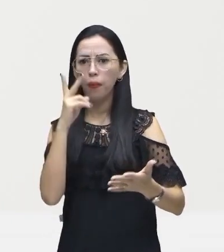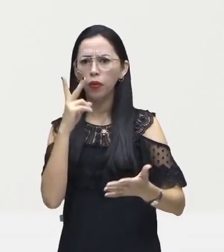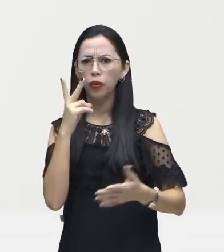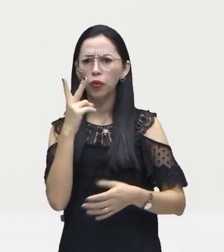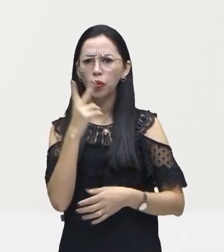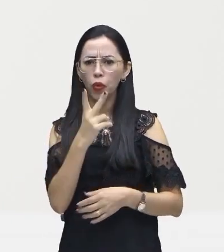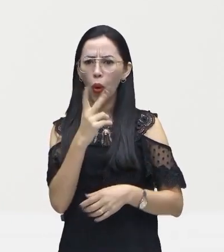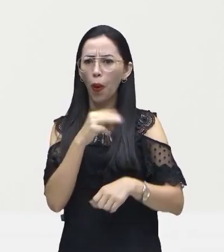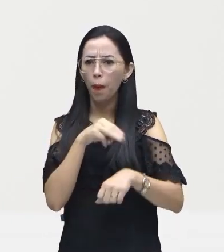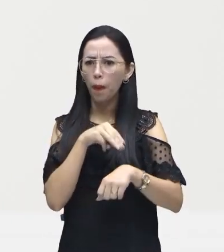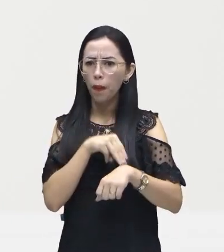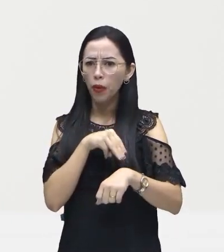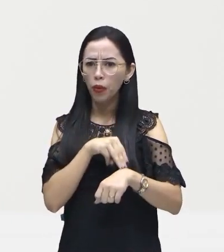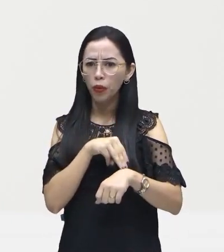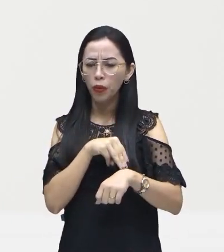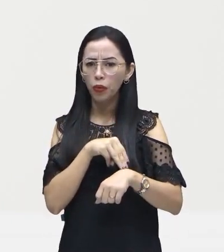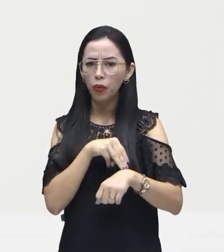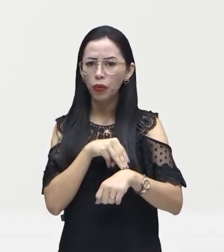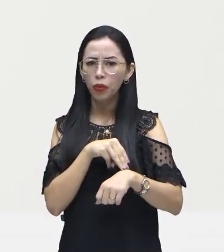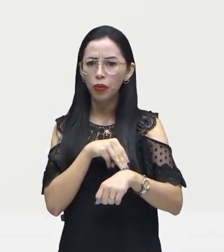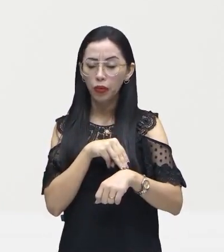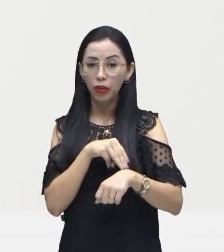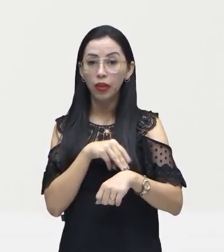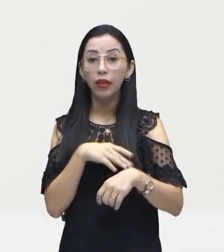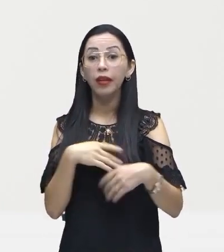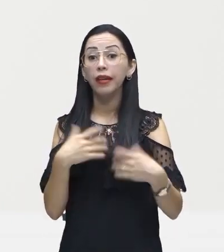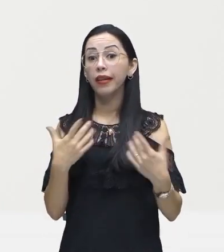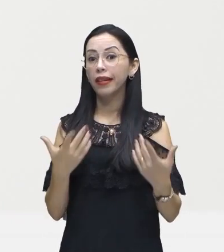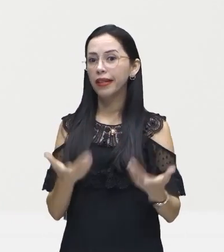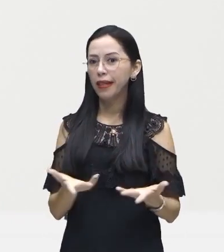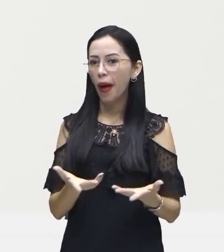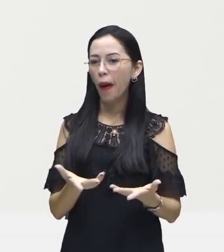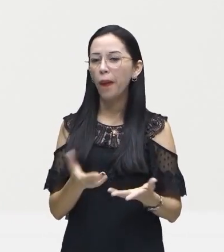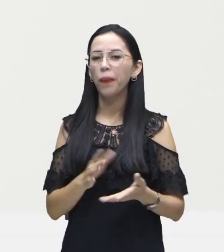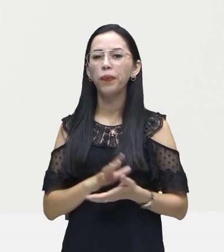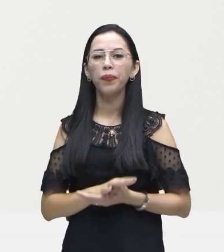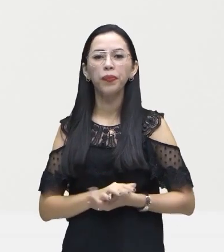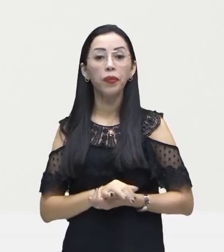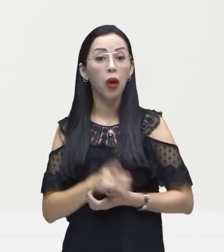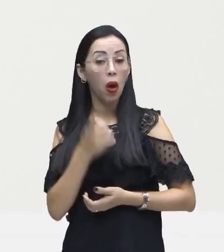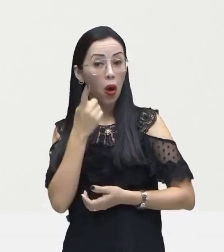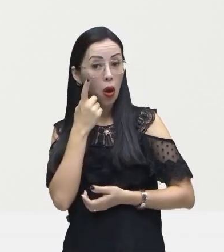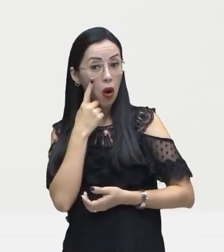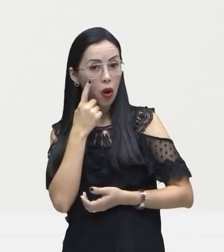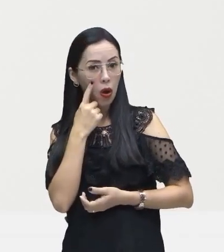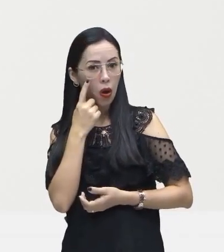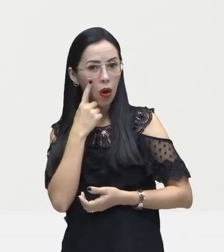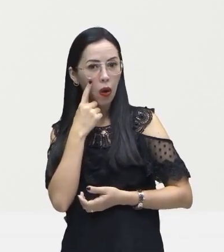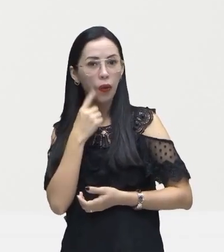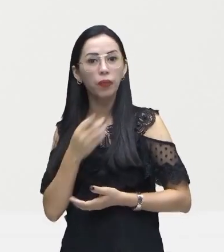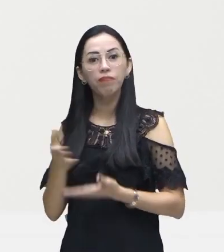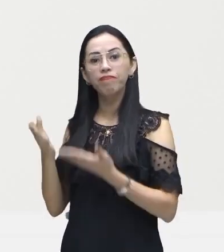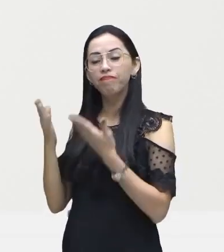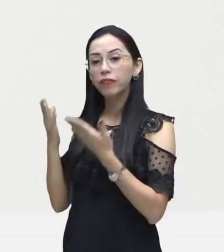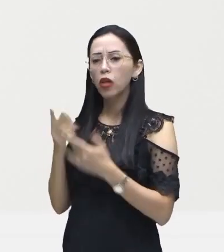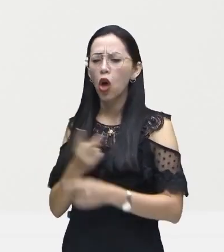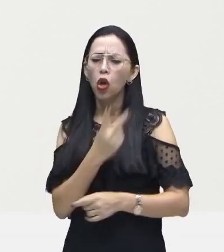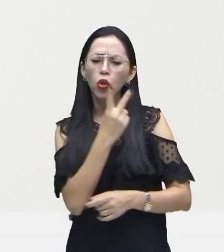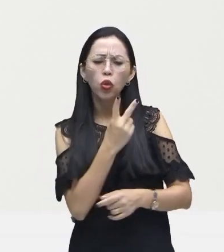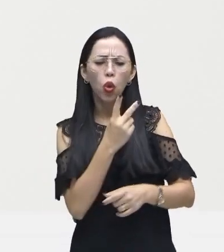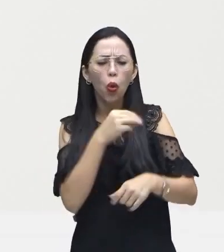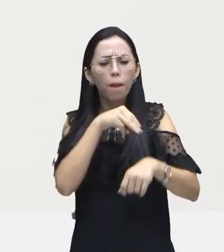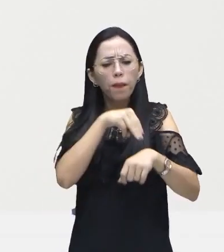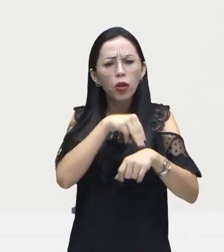última questão do livro. Esse tempo equivale a, então, letra A, 100 segundos, letra